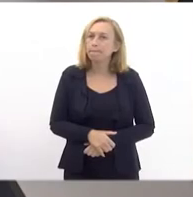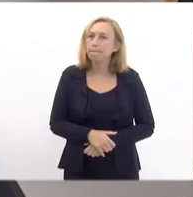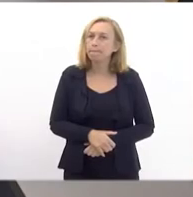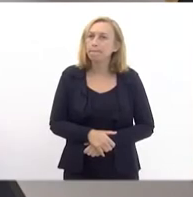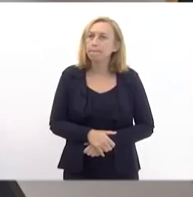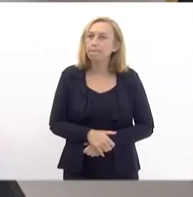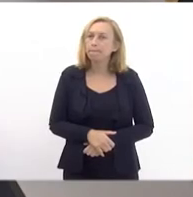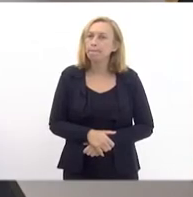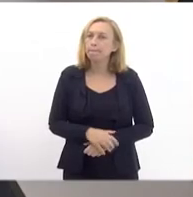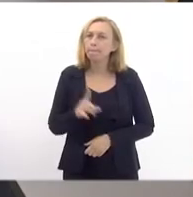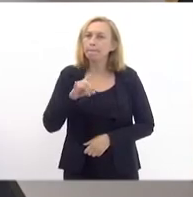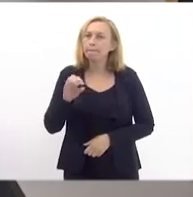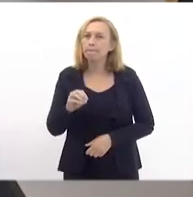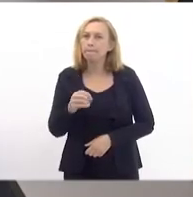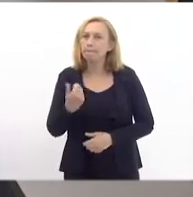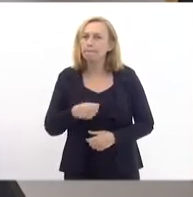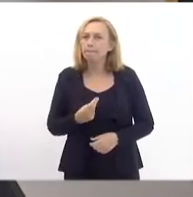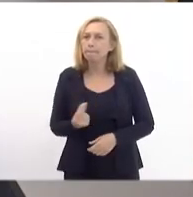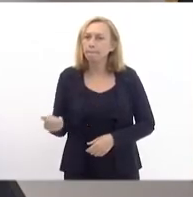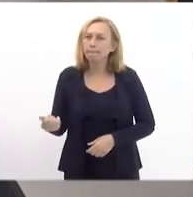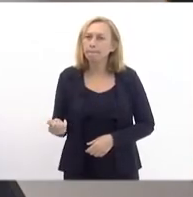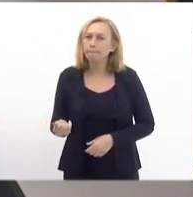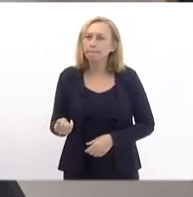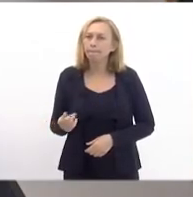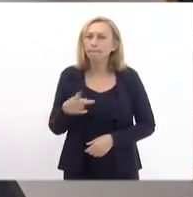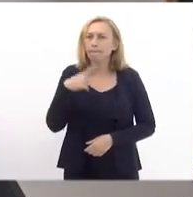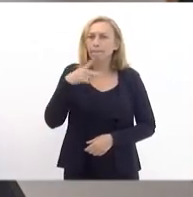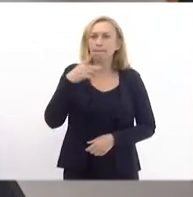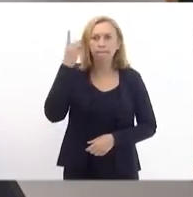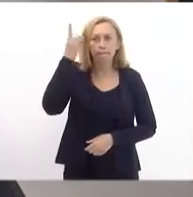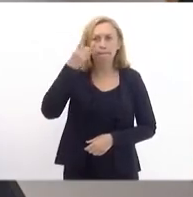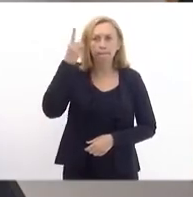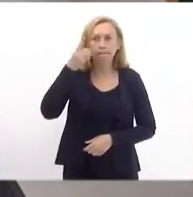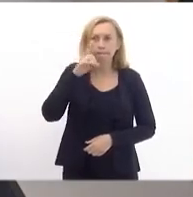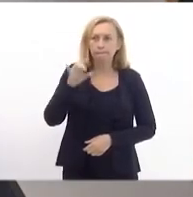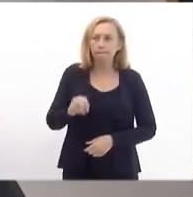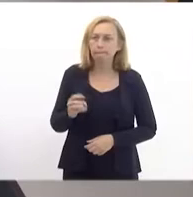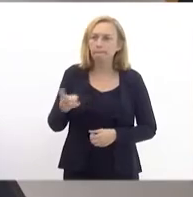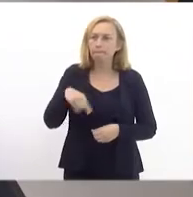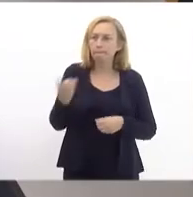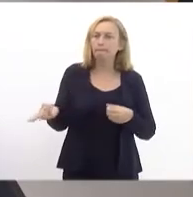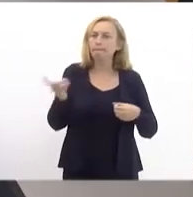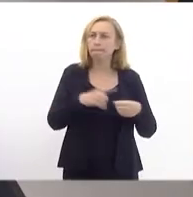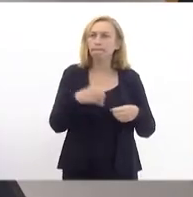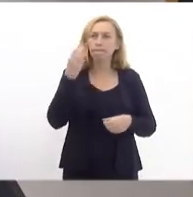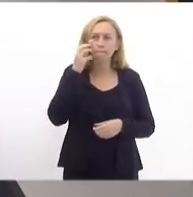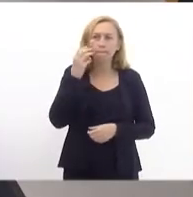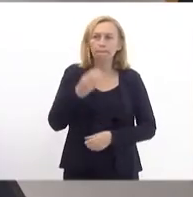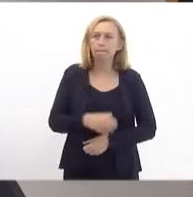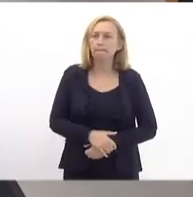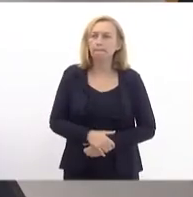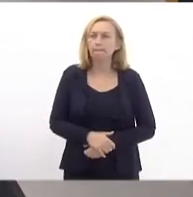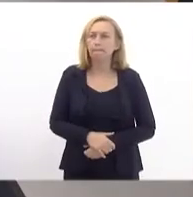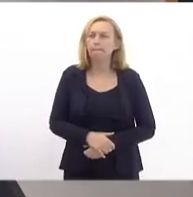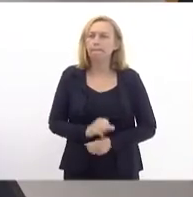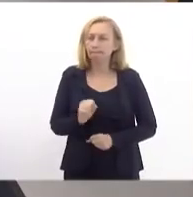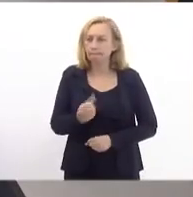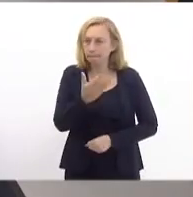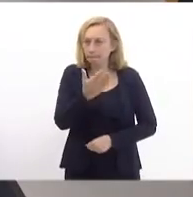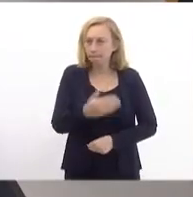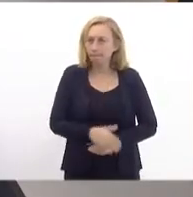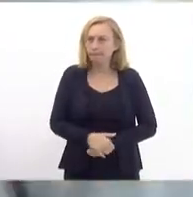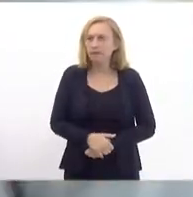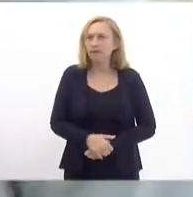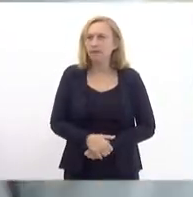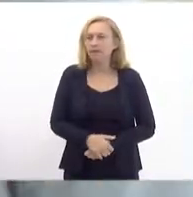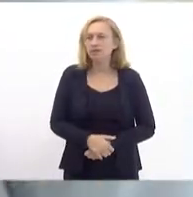O Dionísio precisa sair? Dionísio precisa sair. Com a palavra, deputado Dionísio Lins. Depois você volta, viu, meu amigo? Tá bom. Volta aqui. Dionísio, com a palavra.